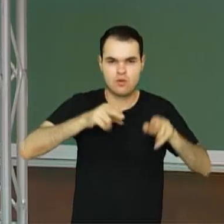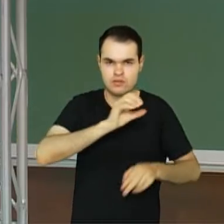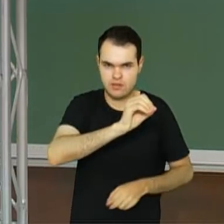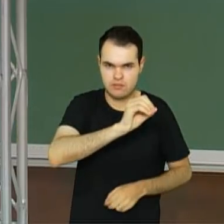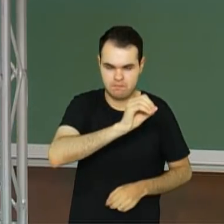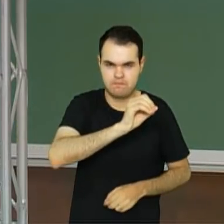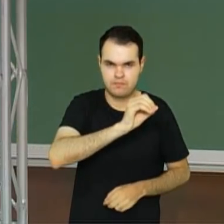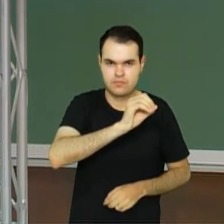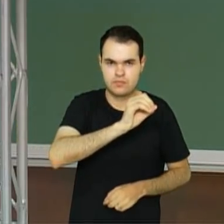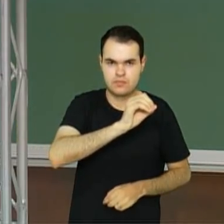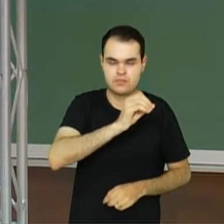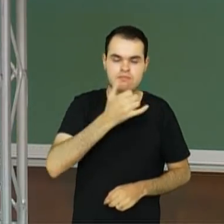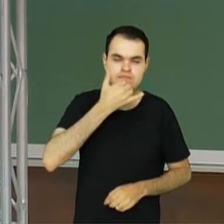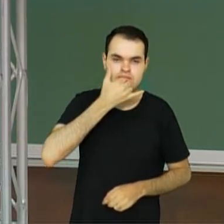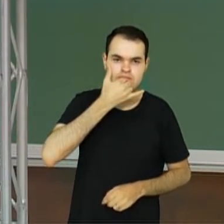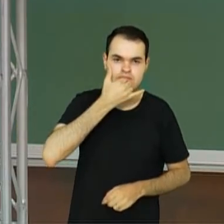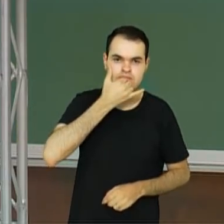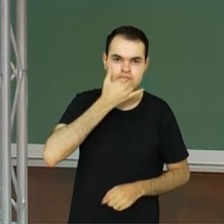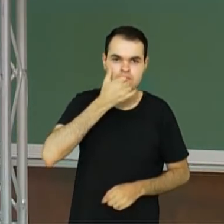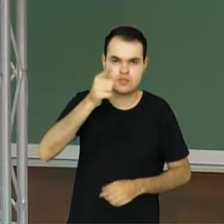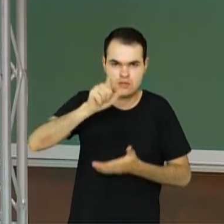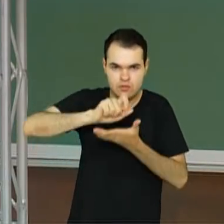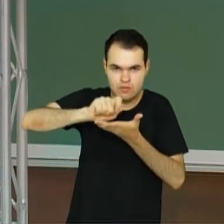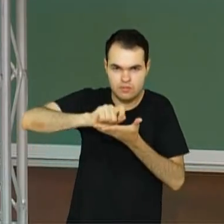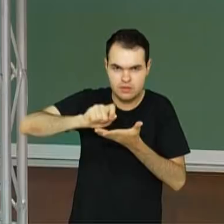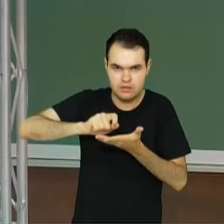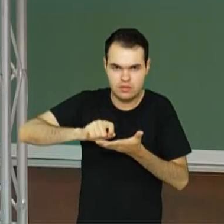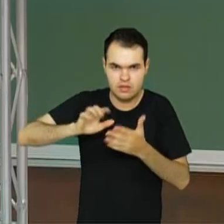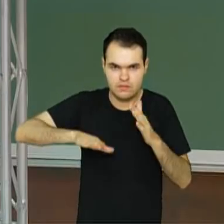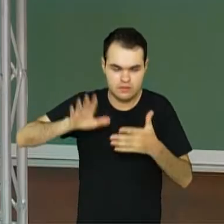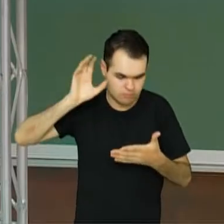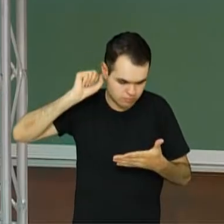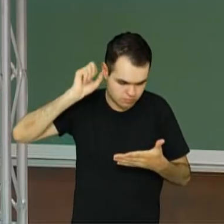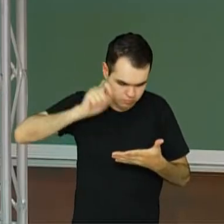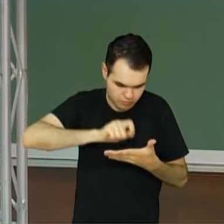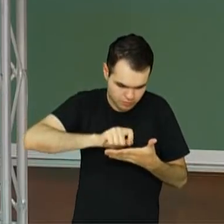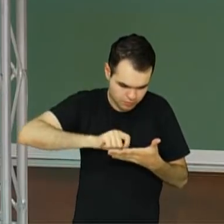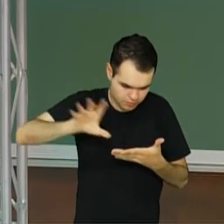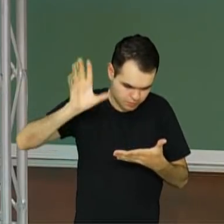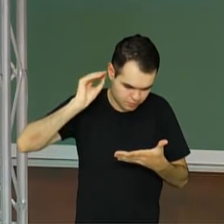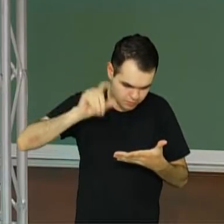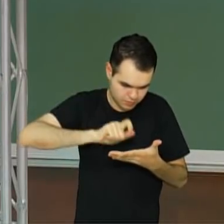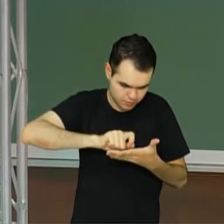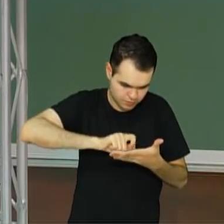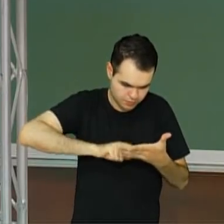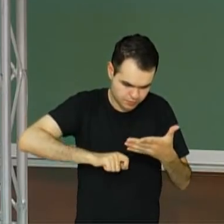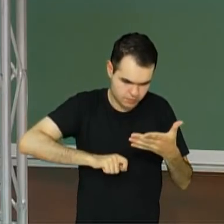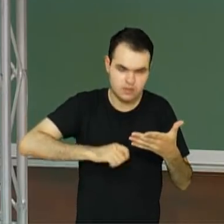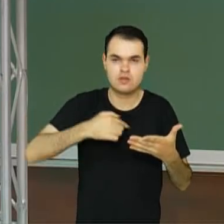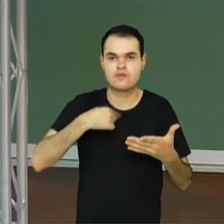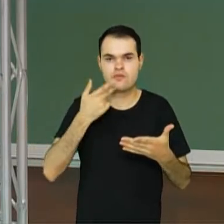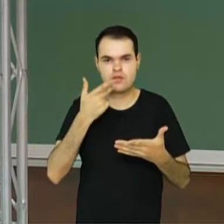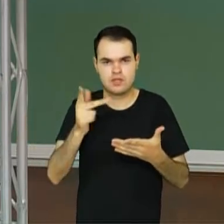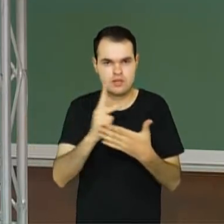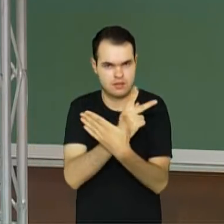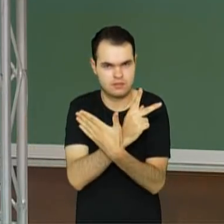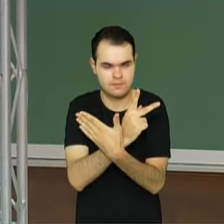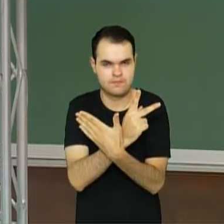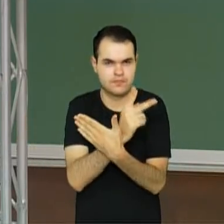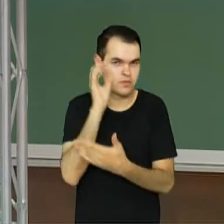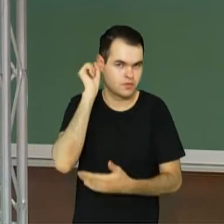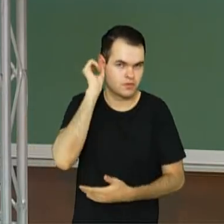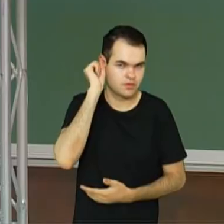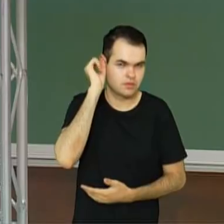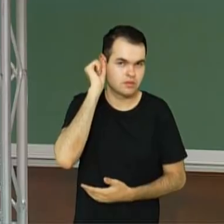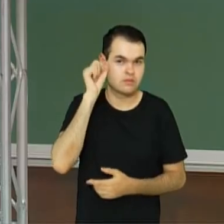Tá? Então, desculpa para você que copia aí, ouvindo o que o professor fala, vai copiando o que ele fala e anota no caderno. Eu falei errado, então você anota